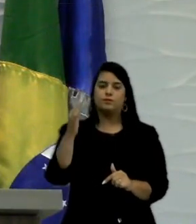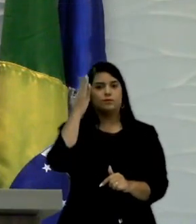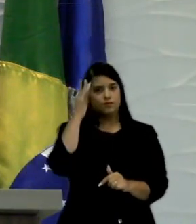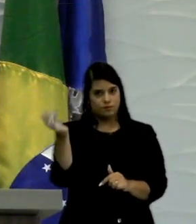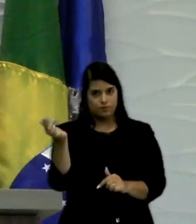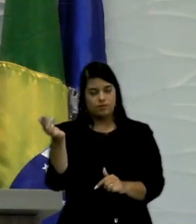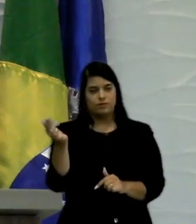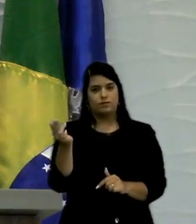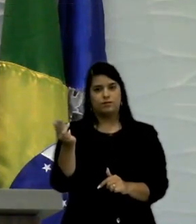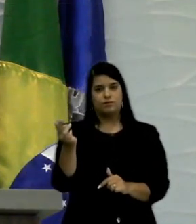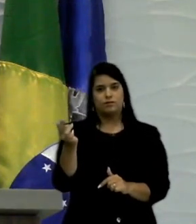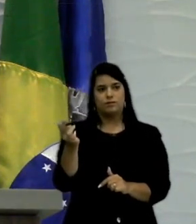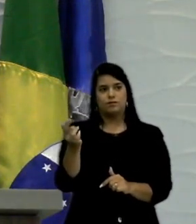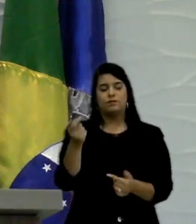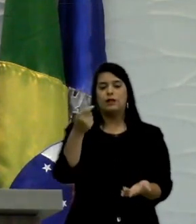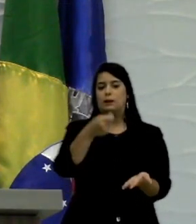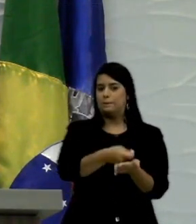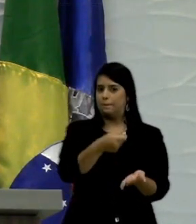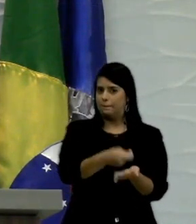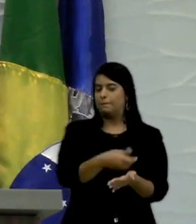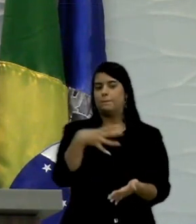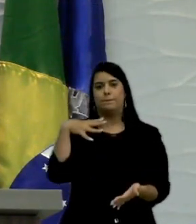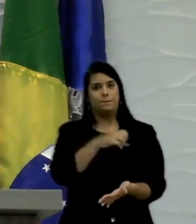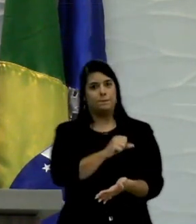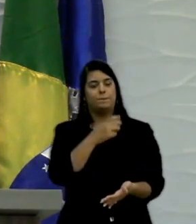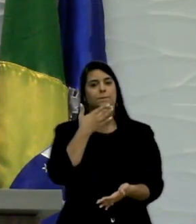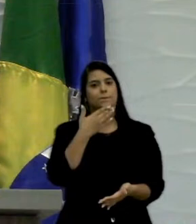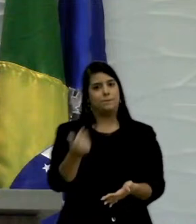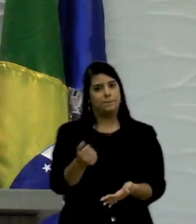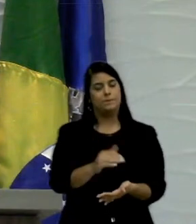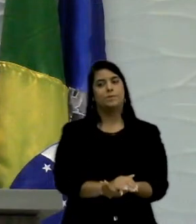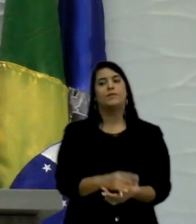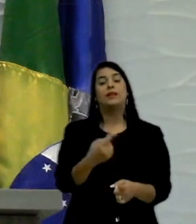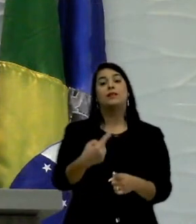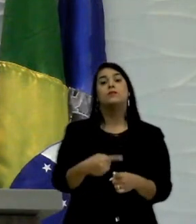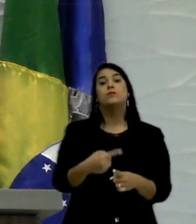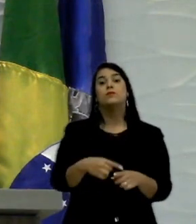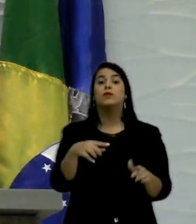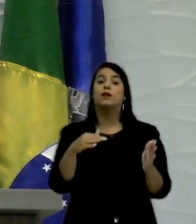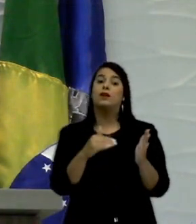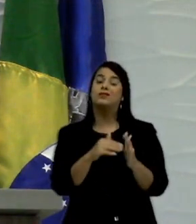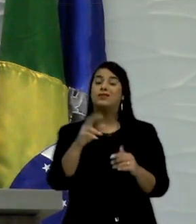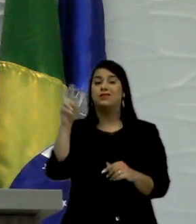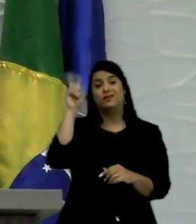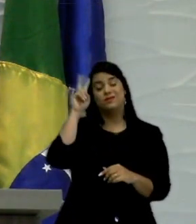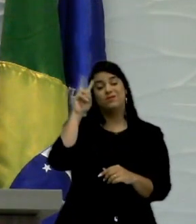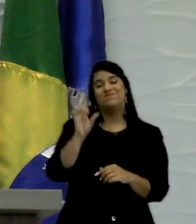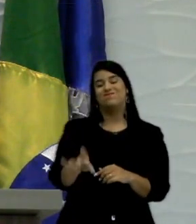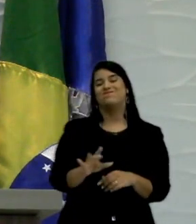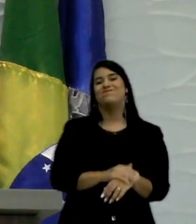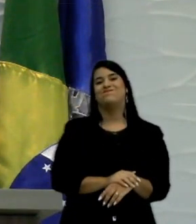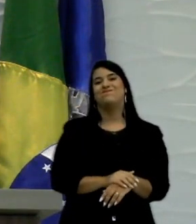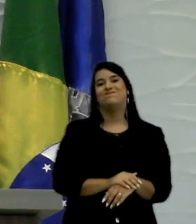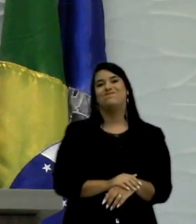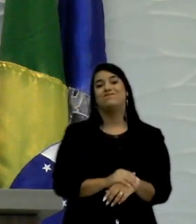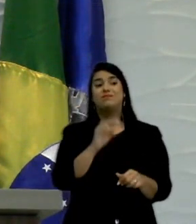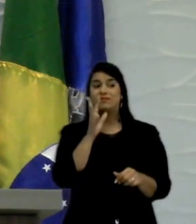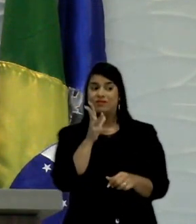mesmo, quando pegar, já desce direto para a lotérica para pagar, porque o prazo é até segunda-feira. Então passou desse prazo,